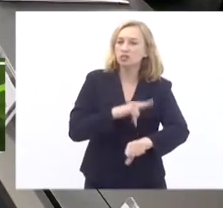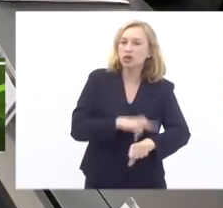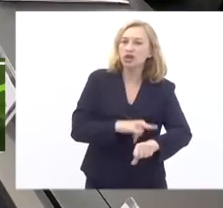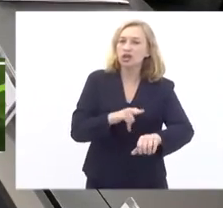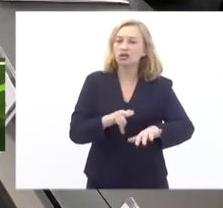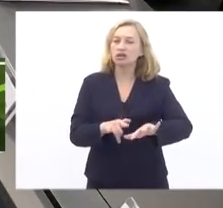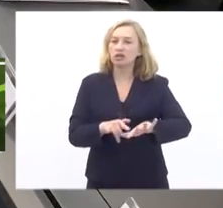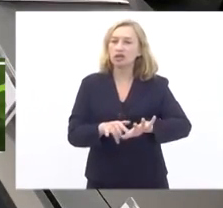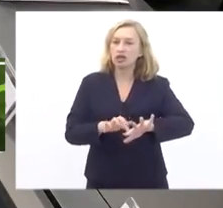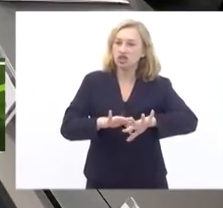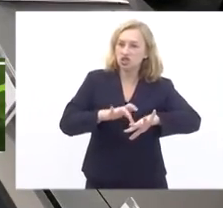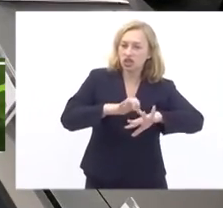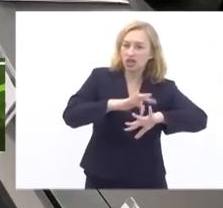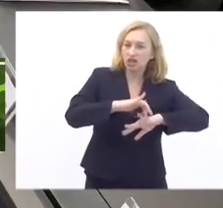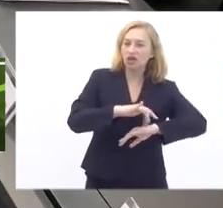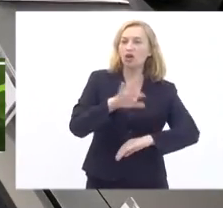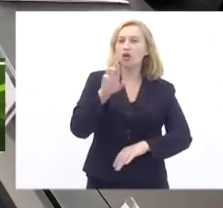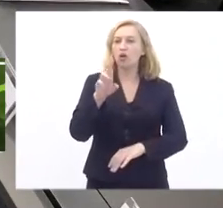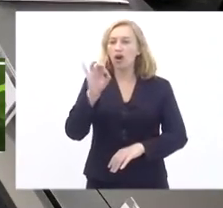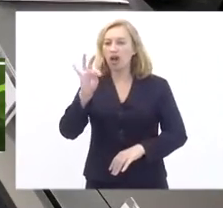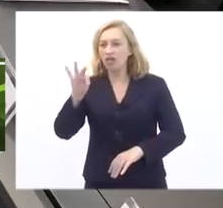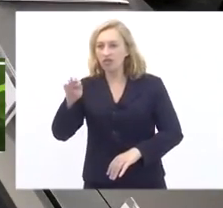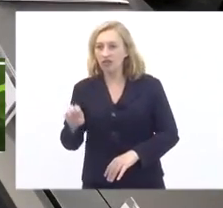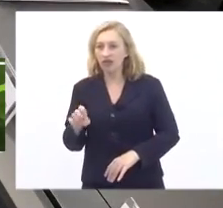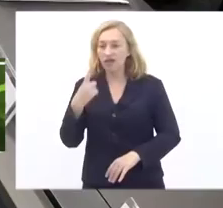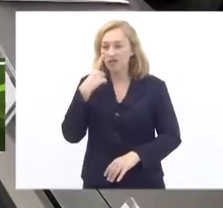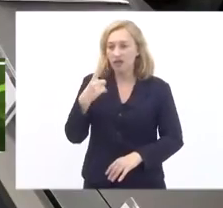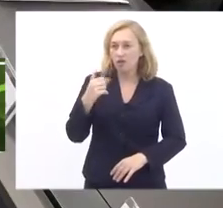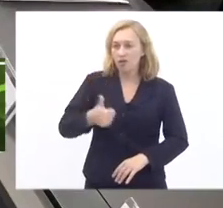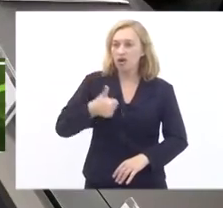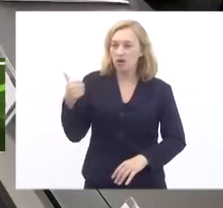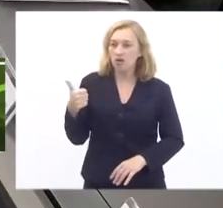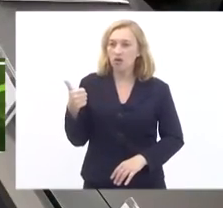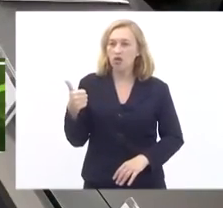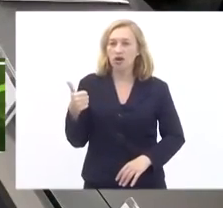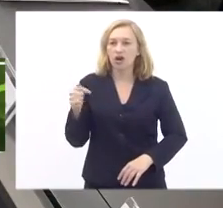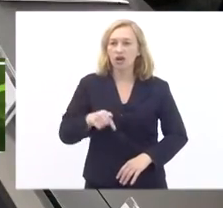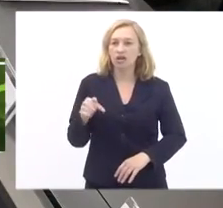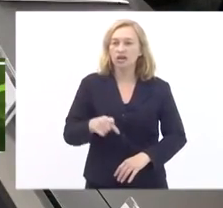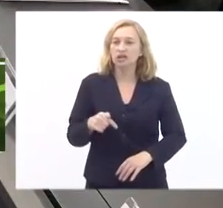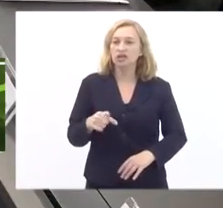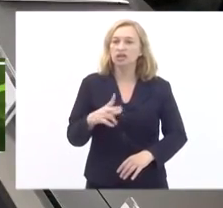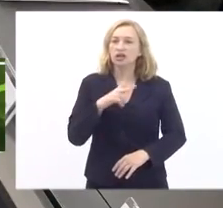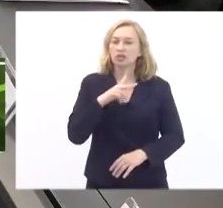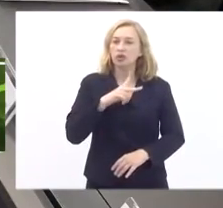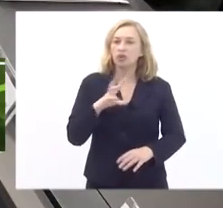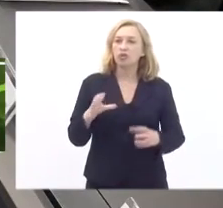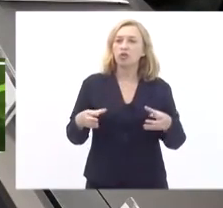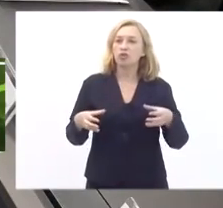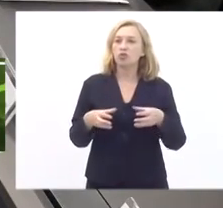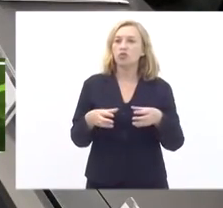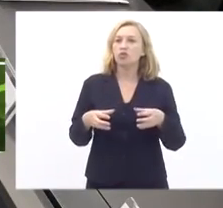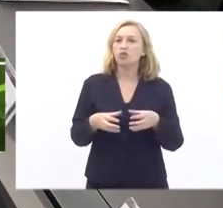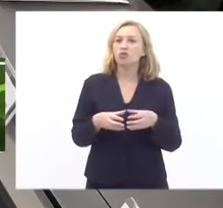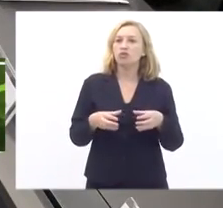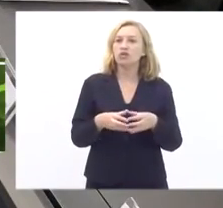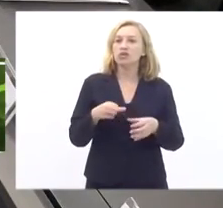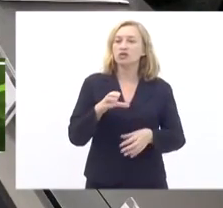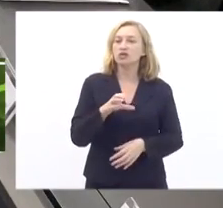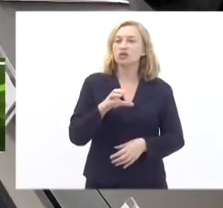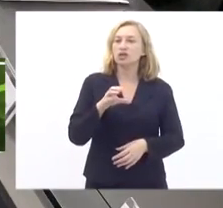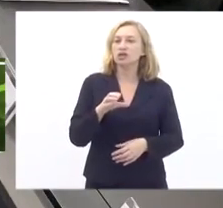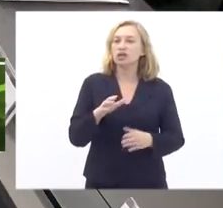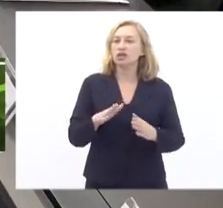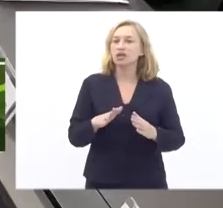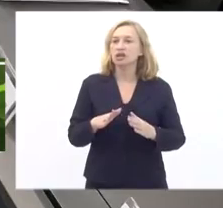rolante. É isso que estou querendo firmar uma posição mais coerente aqui dentro dessa própria Comissão Parlamentar de Inquérito. Deputado Luiz Paulo.